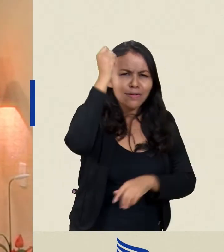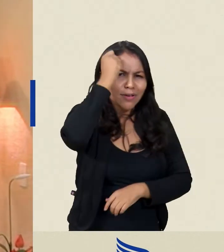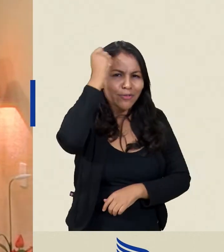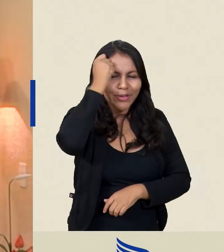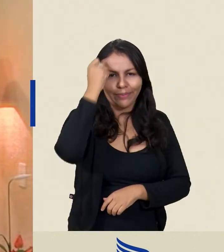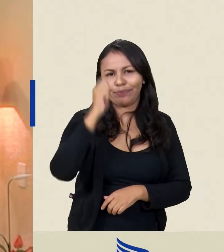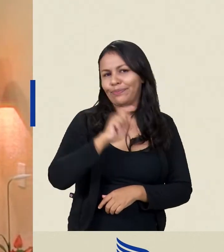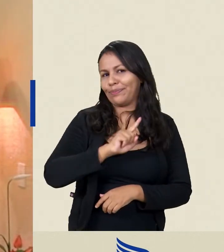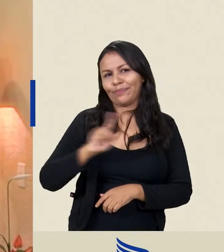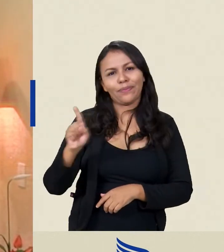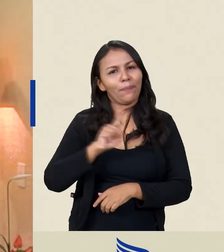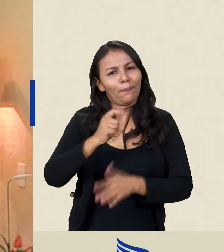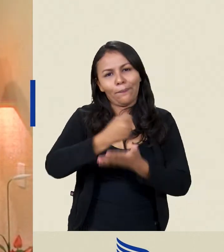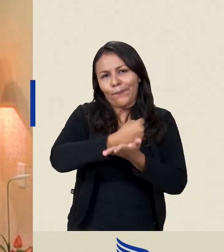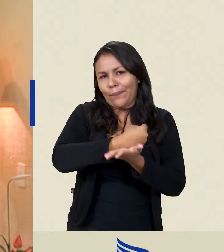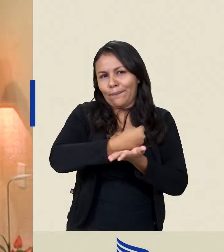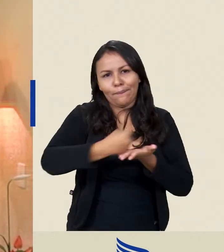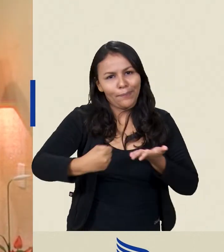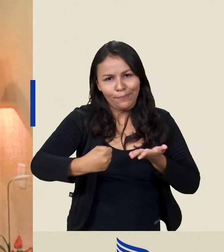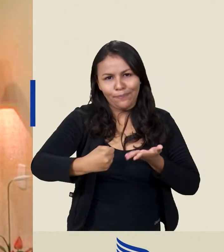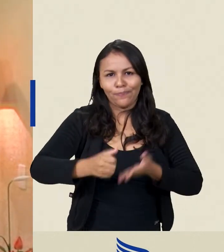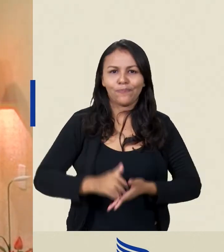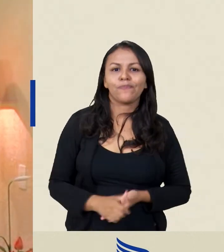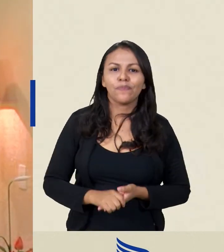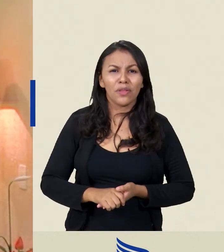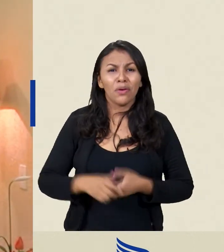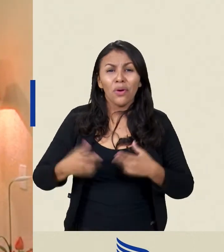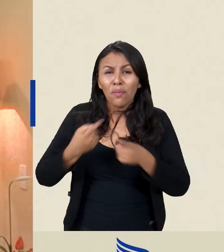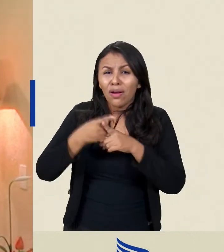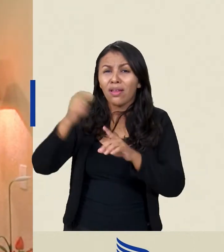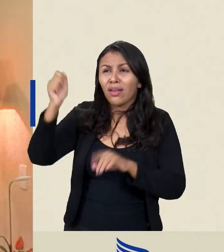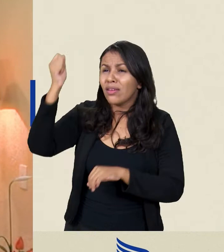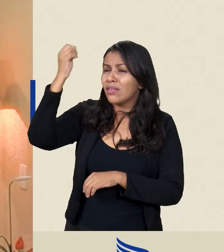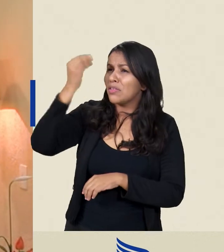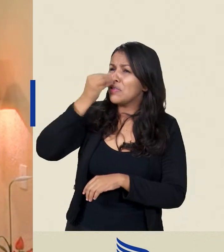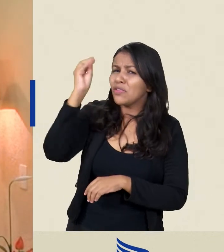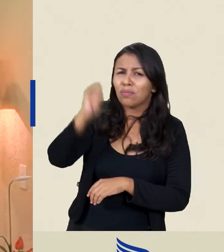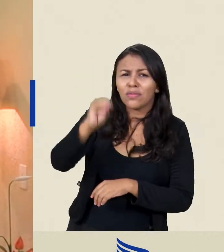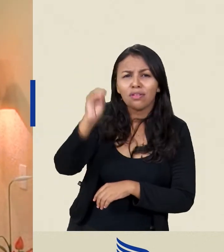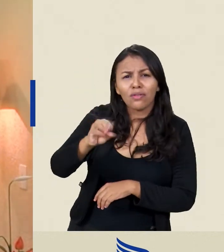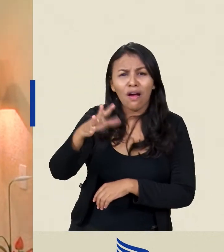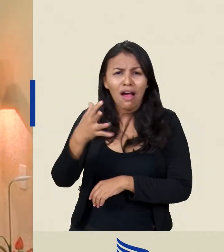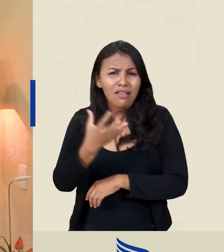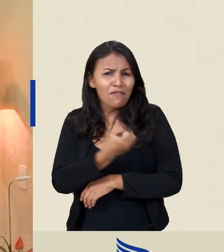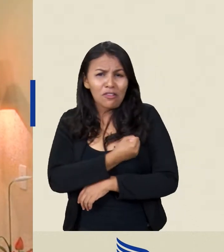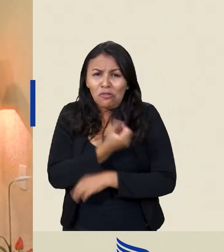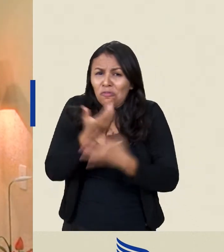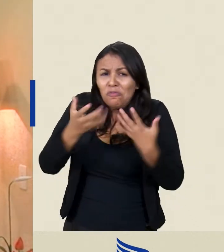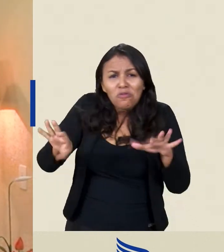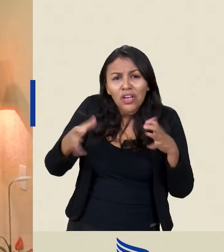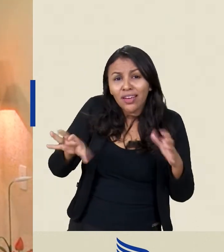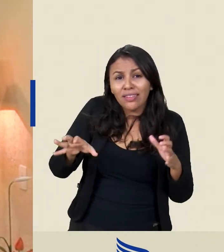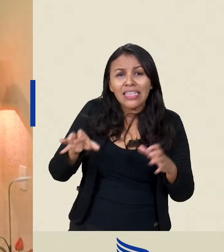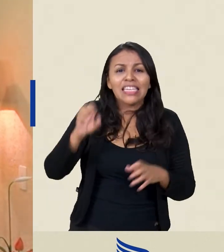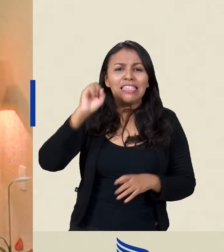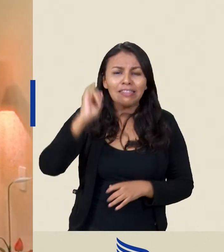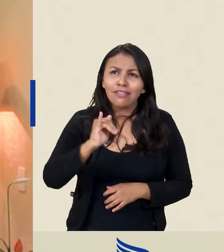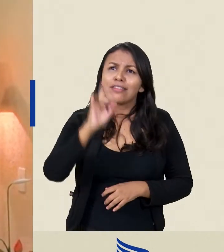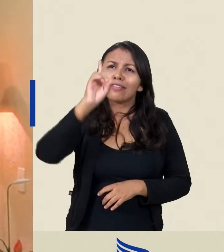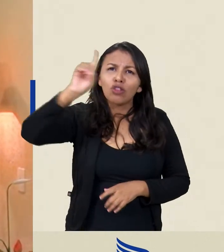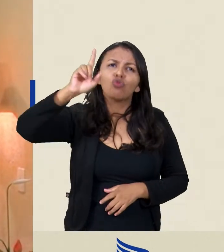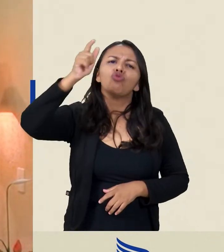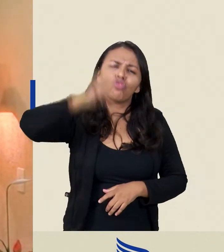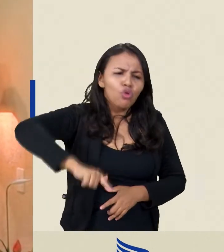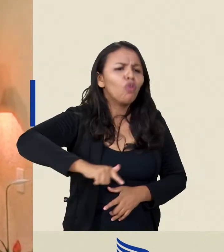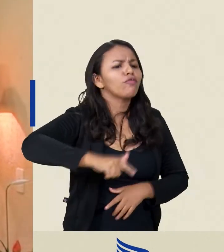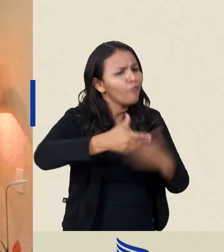segundo tempo de oportunidade. Eles desprezaram o convite da salvação e, se lhes fosse concedido uma outra chance,